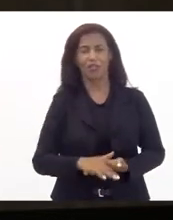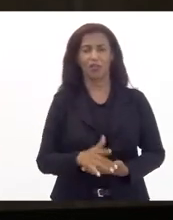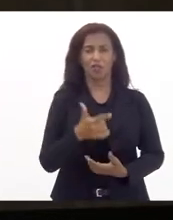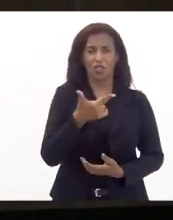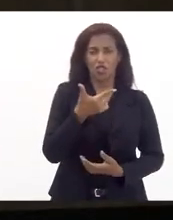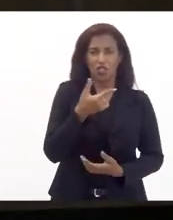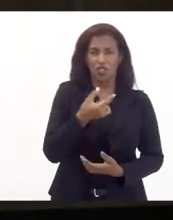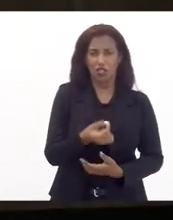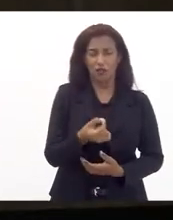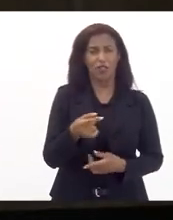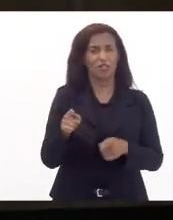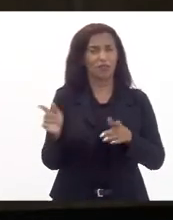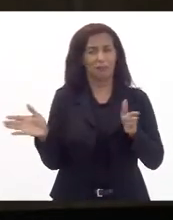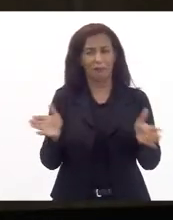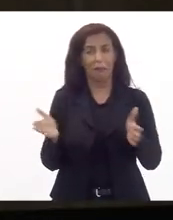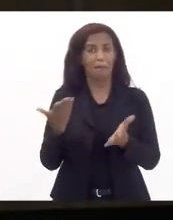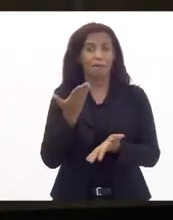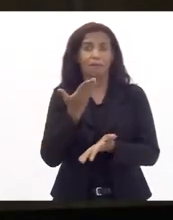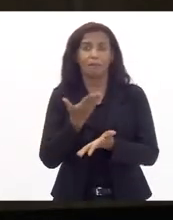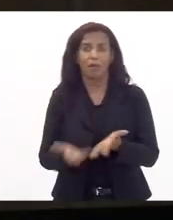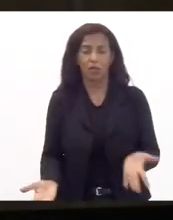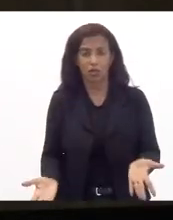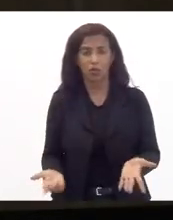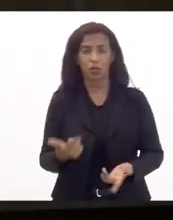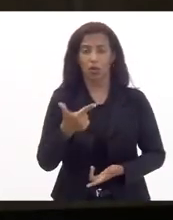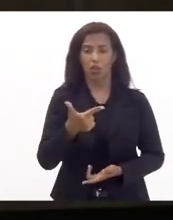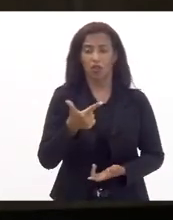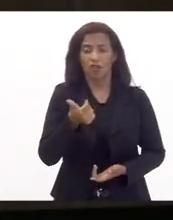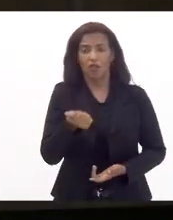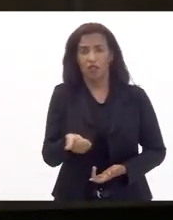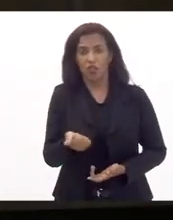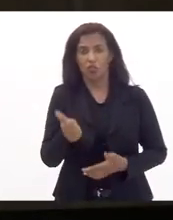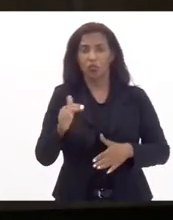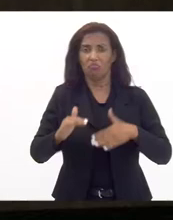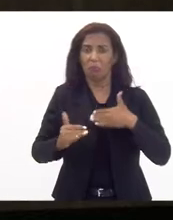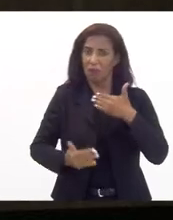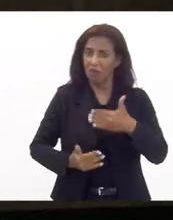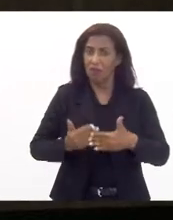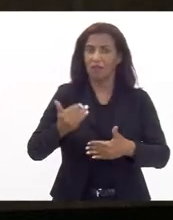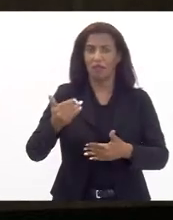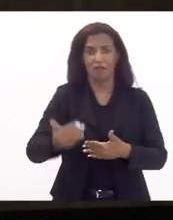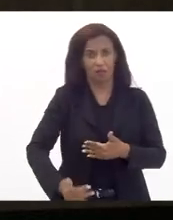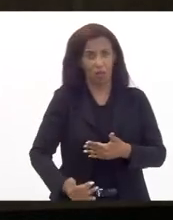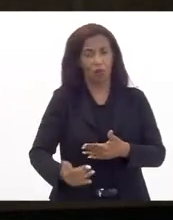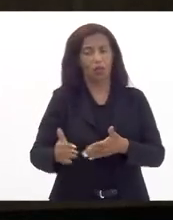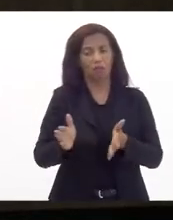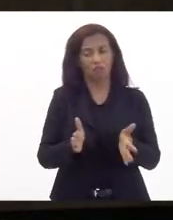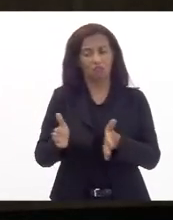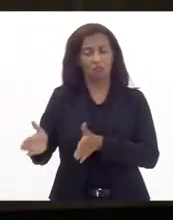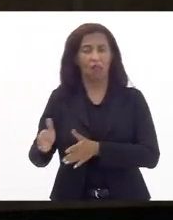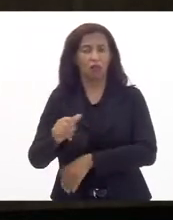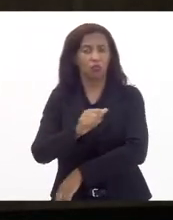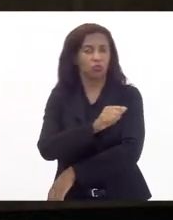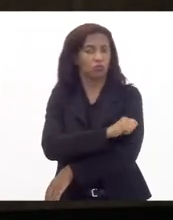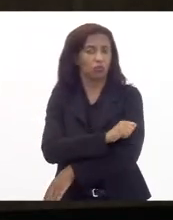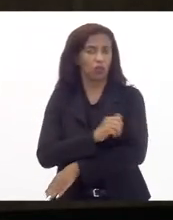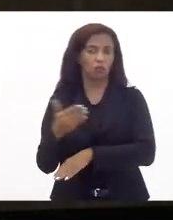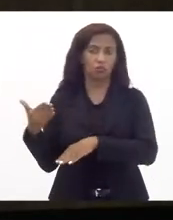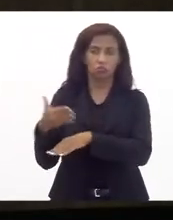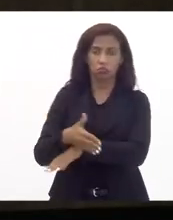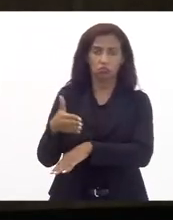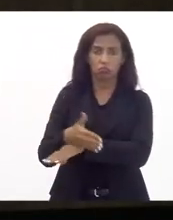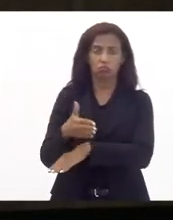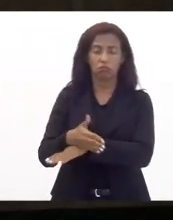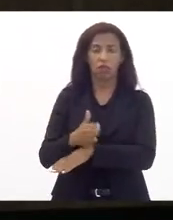2020 em grande medida perdido de 2021 também muito sequelado grande parte dos alunos que frequentam